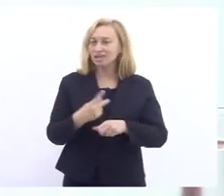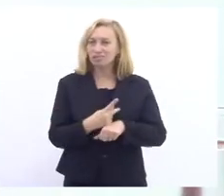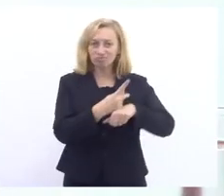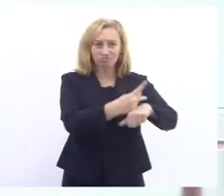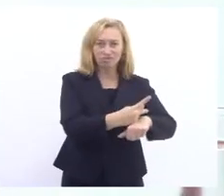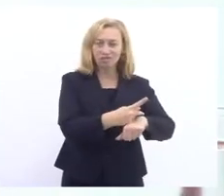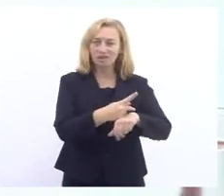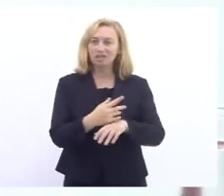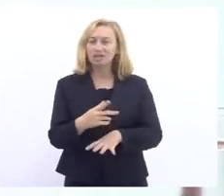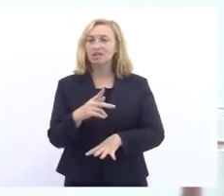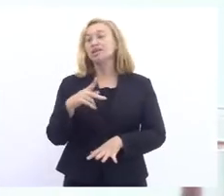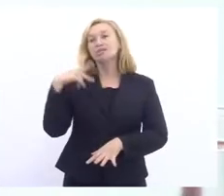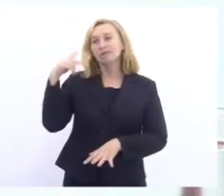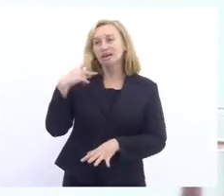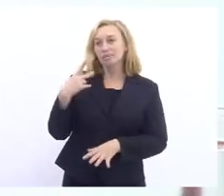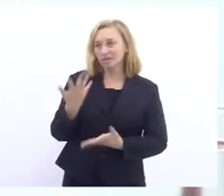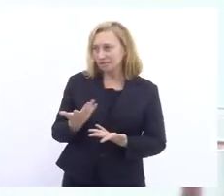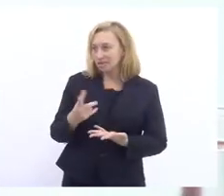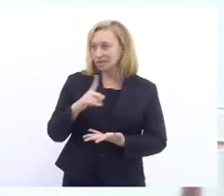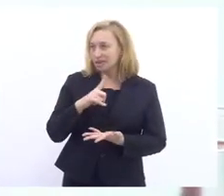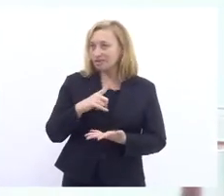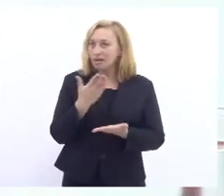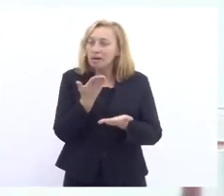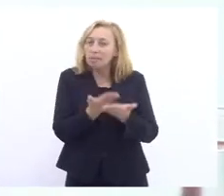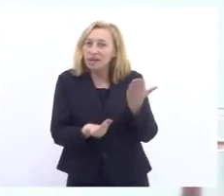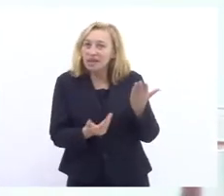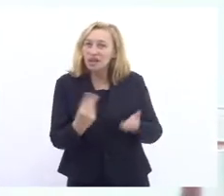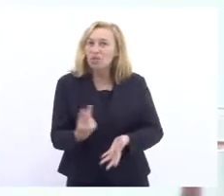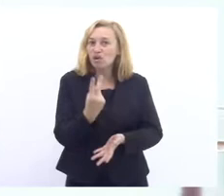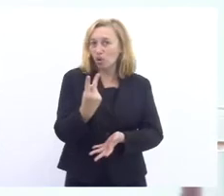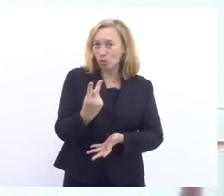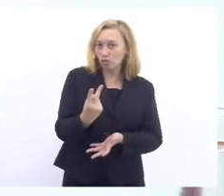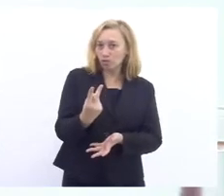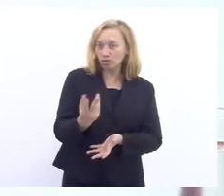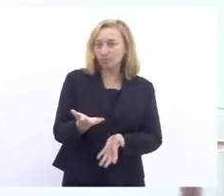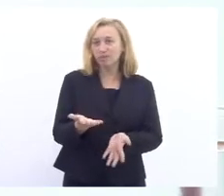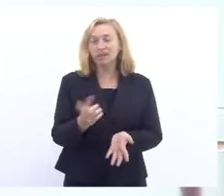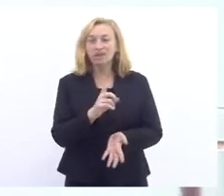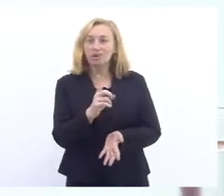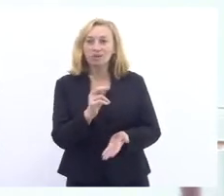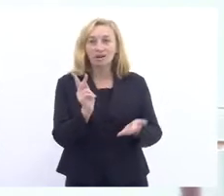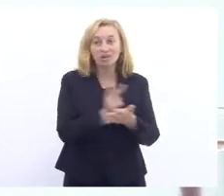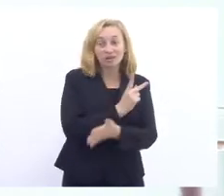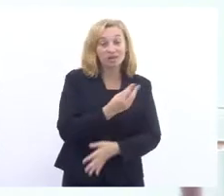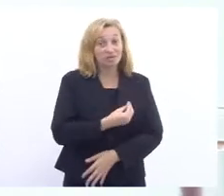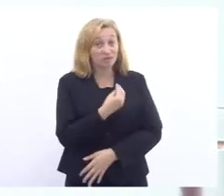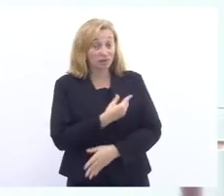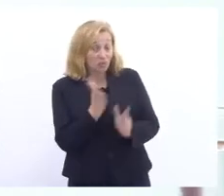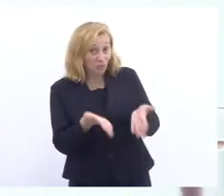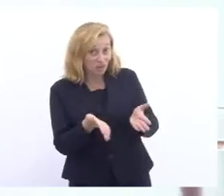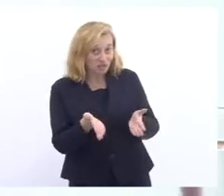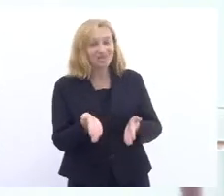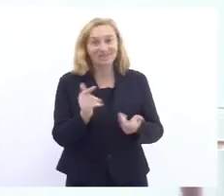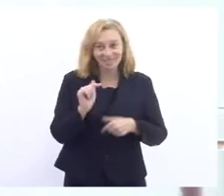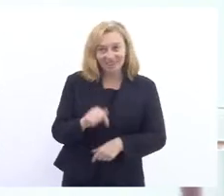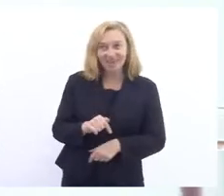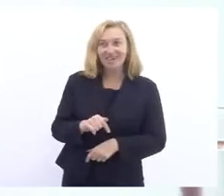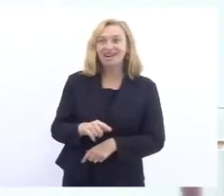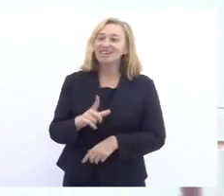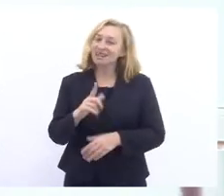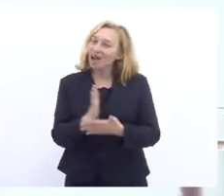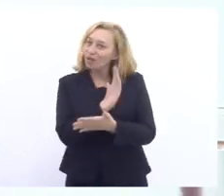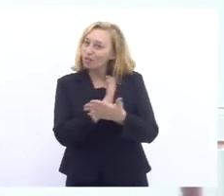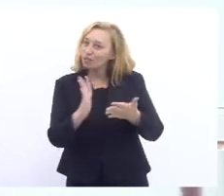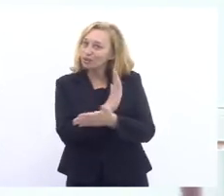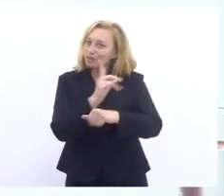Parlamento confere elas vão perdendo um pouco seu valor simbólico né é porém não é o caso do que estamos vivendo hoje aqui mesmo é tem